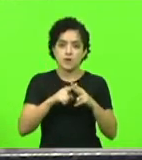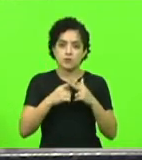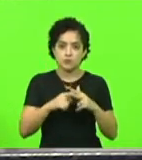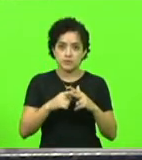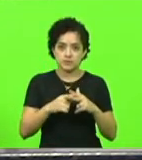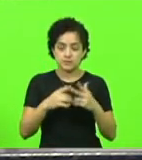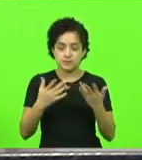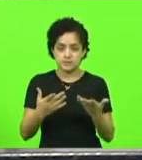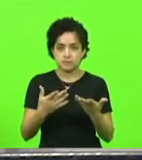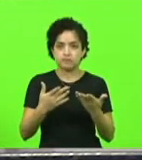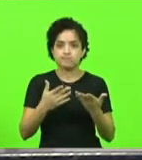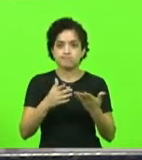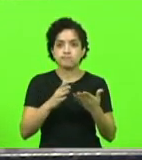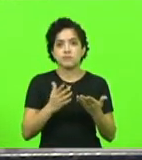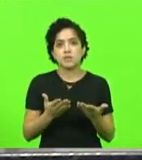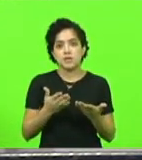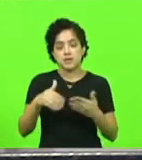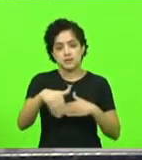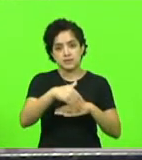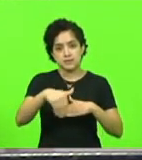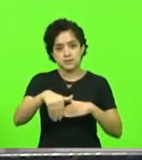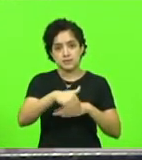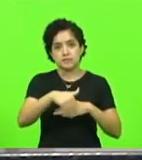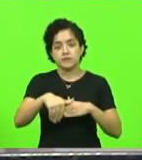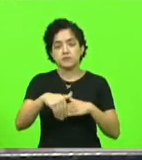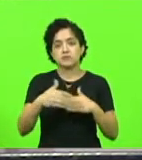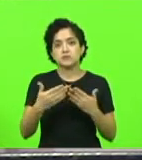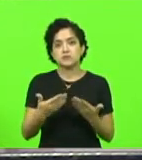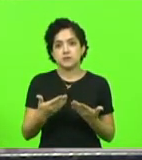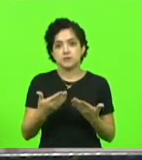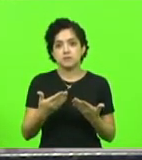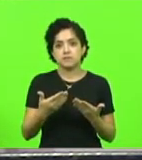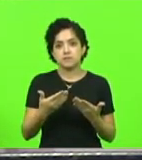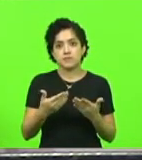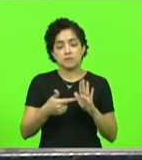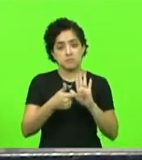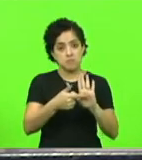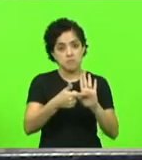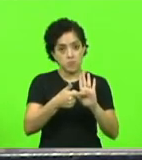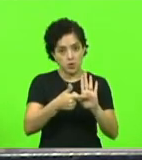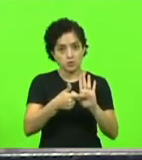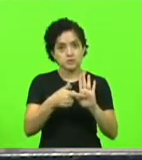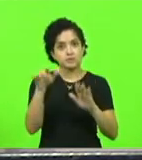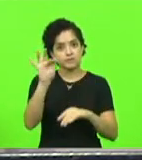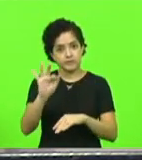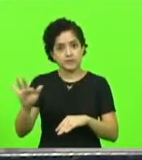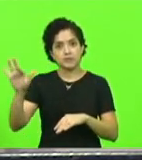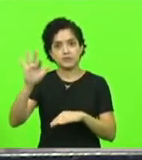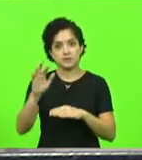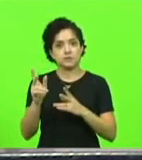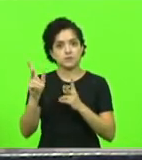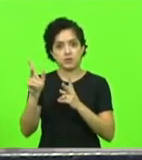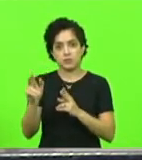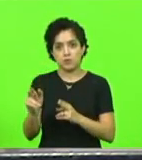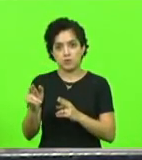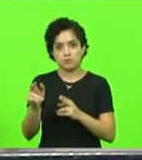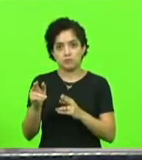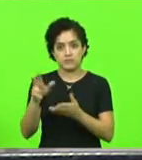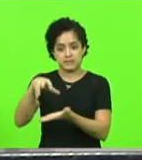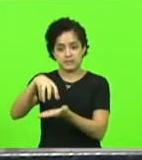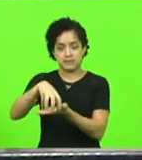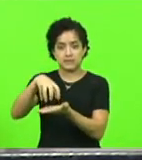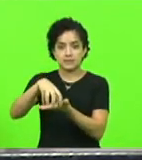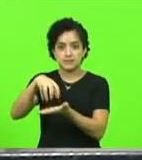a revitalização dessa rodovia. Essa rodovia é o reflexo da nossa federação, centralizada na União, né, onde